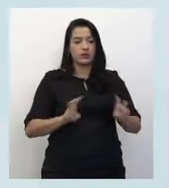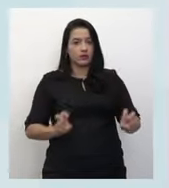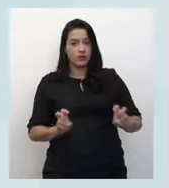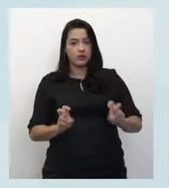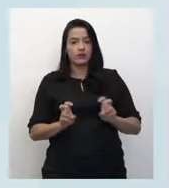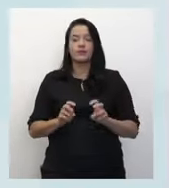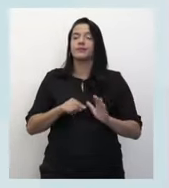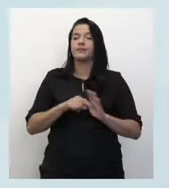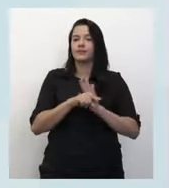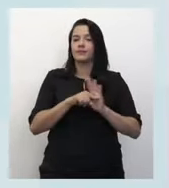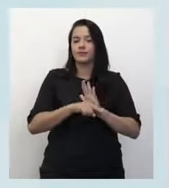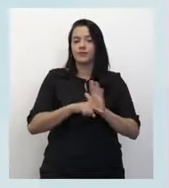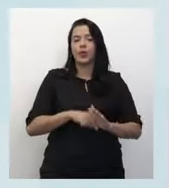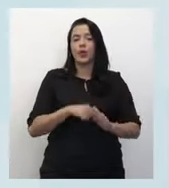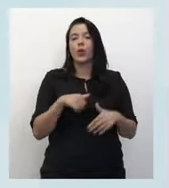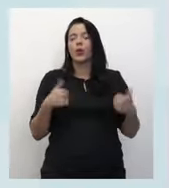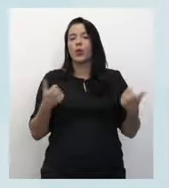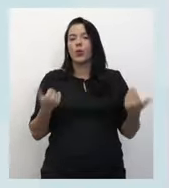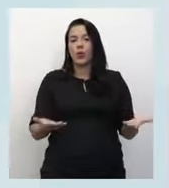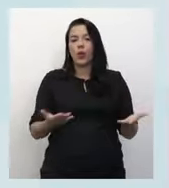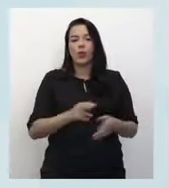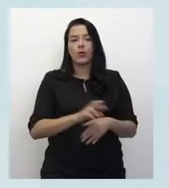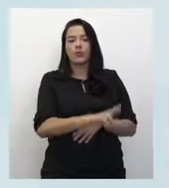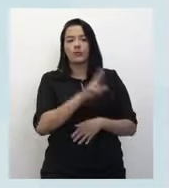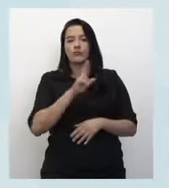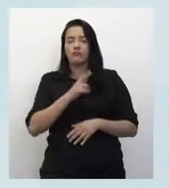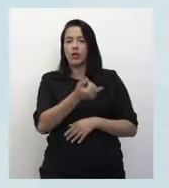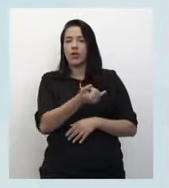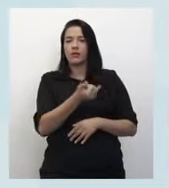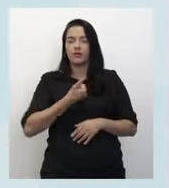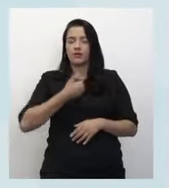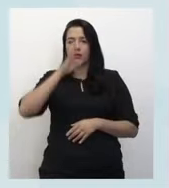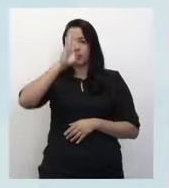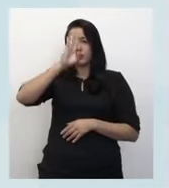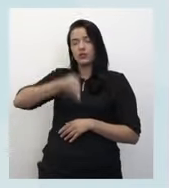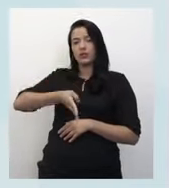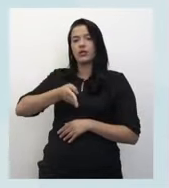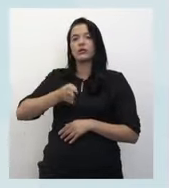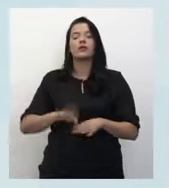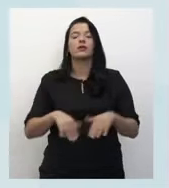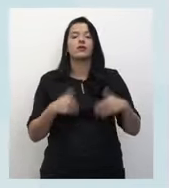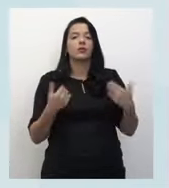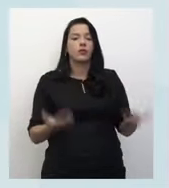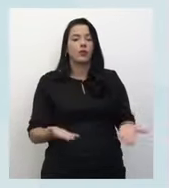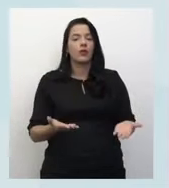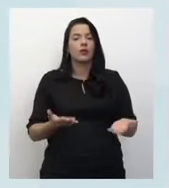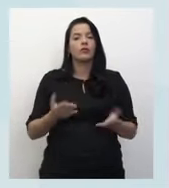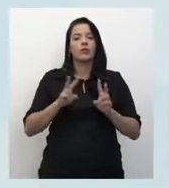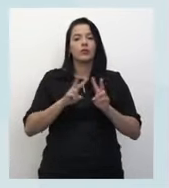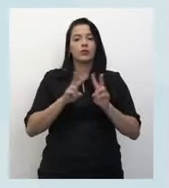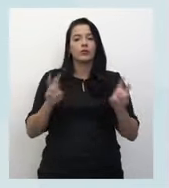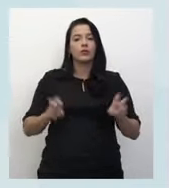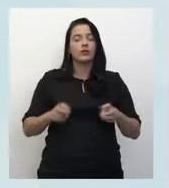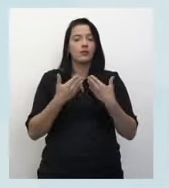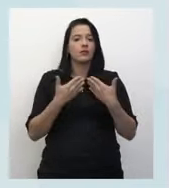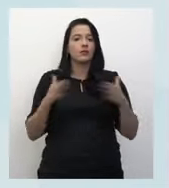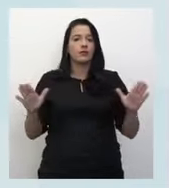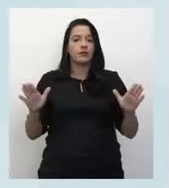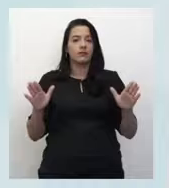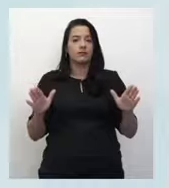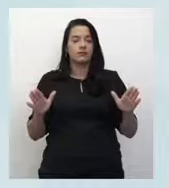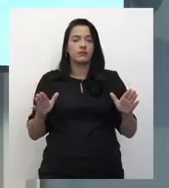Analisando as três manchetes, qual delas passa a informação de forma mais direta e qual deixa o assunto mais aberto? Ou